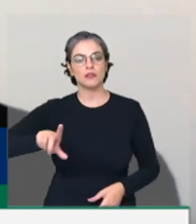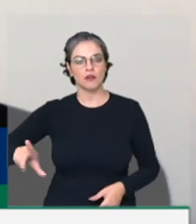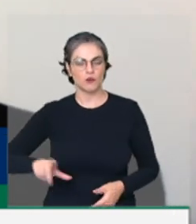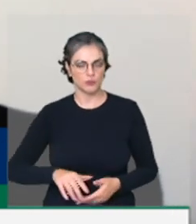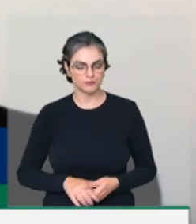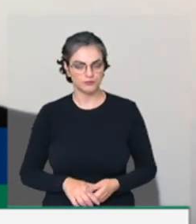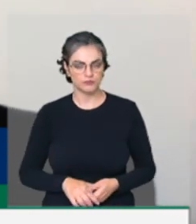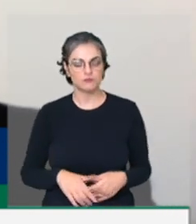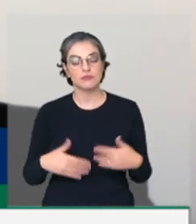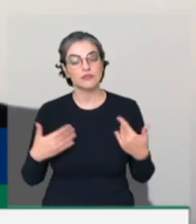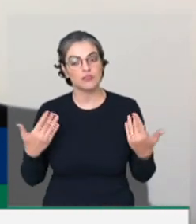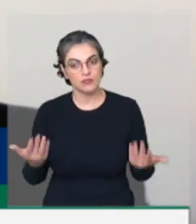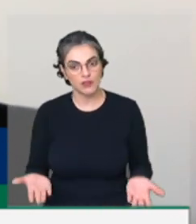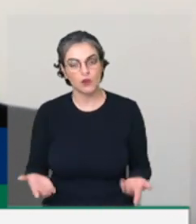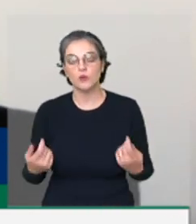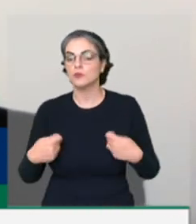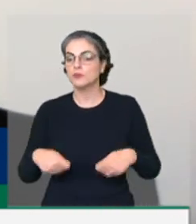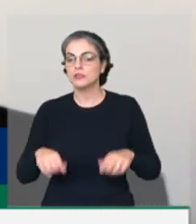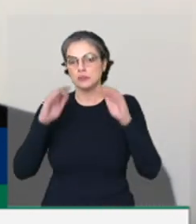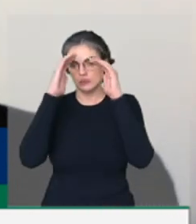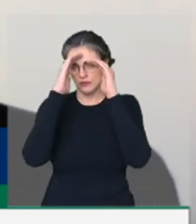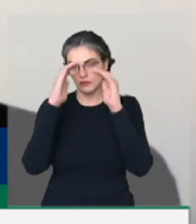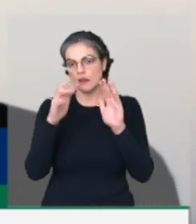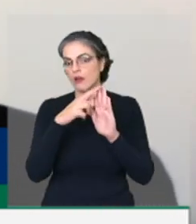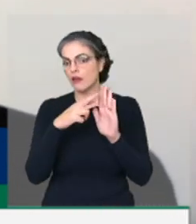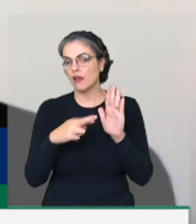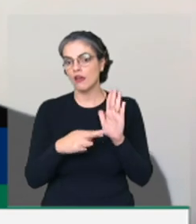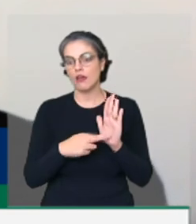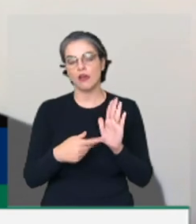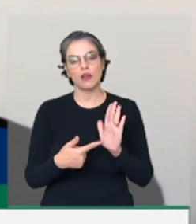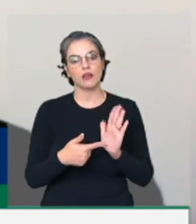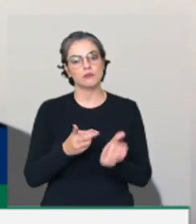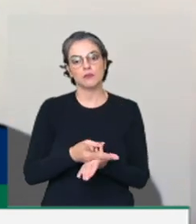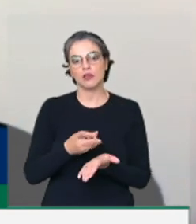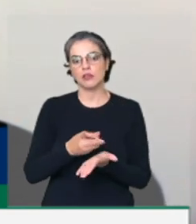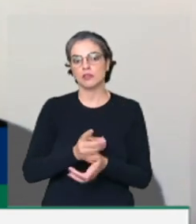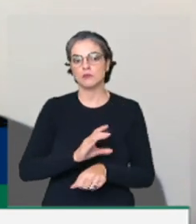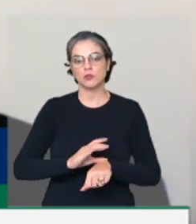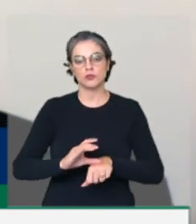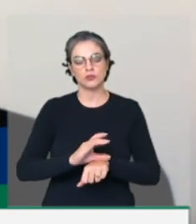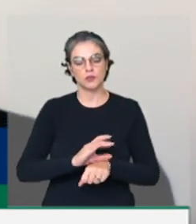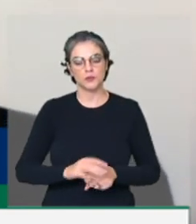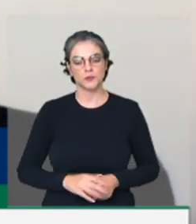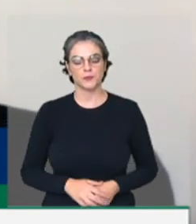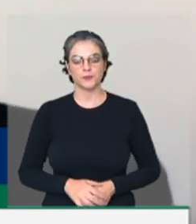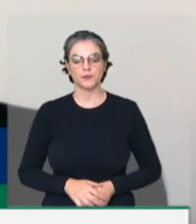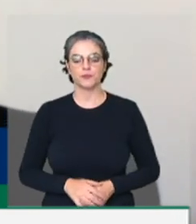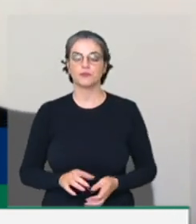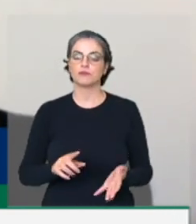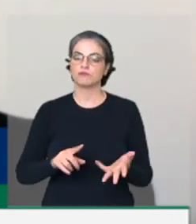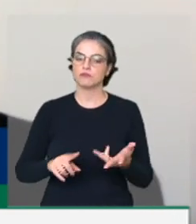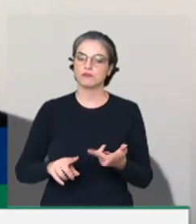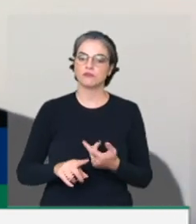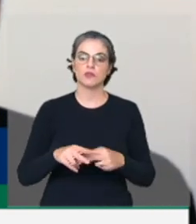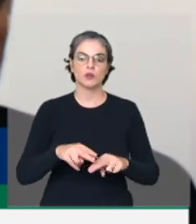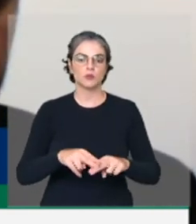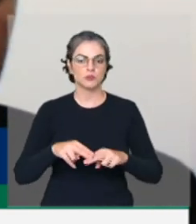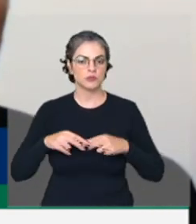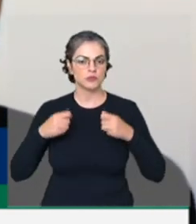seguir, portanto, a regra da previsibilidade normativa. Pelos consistentes motivos